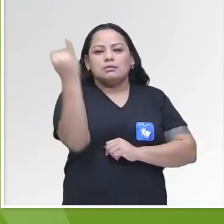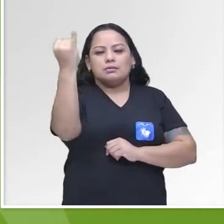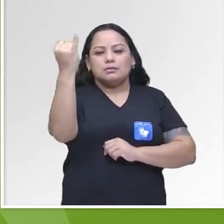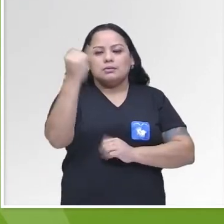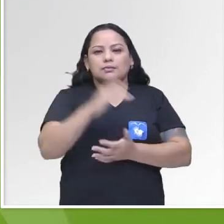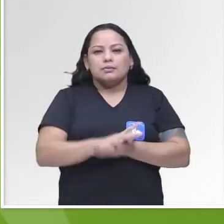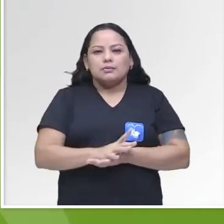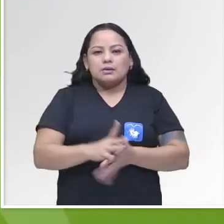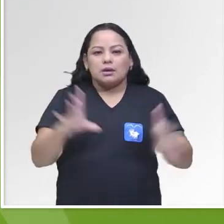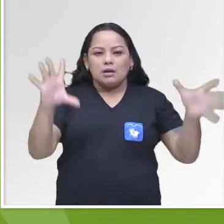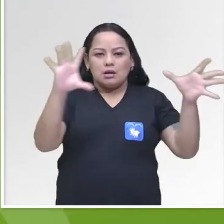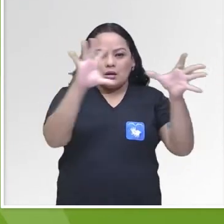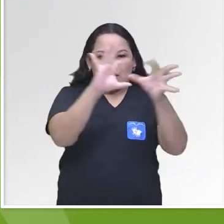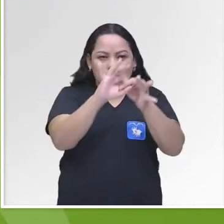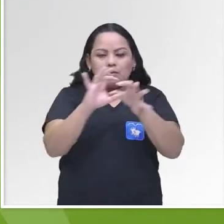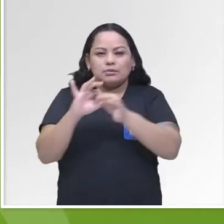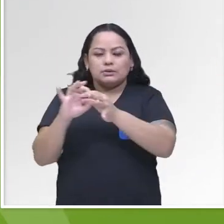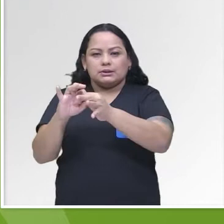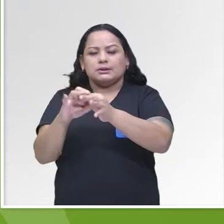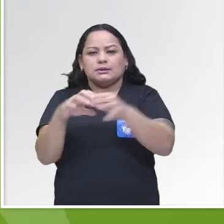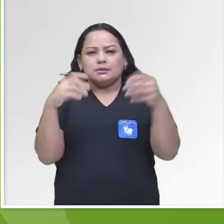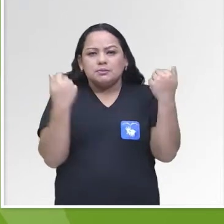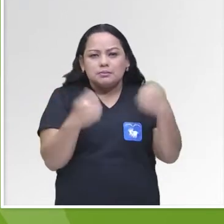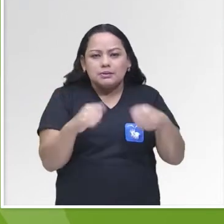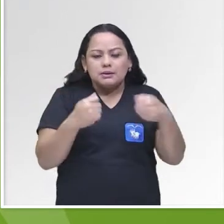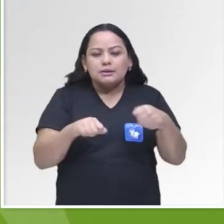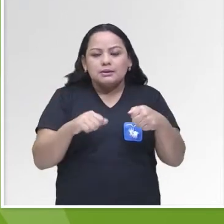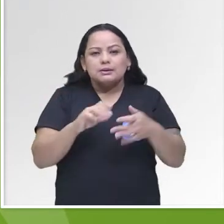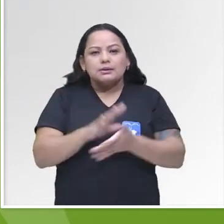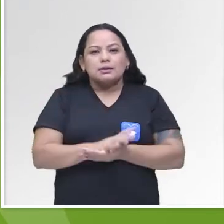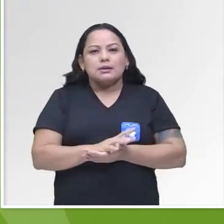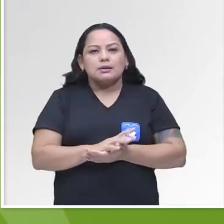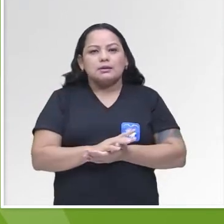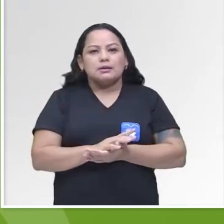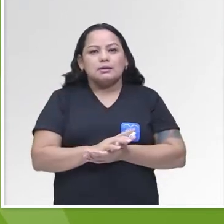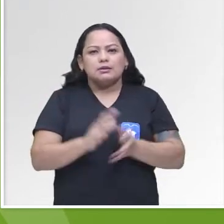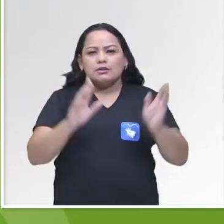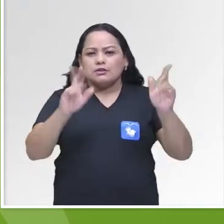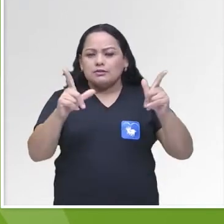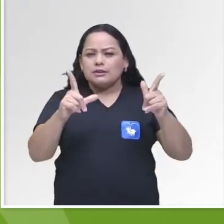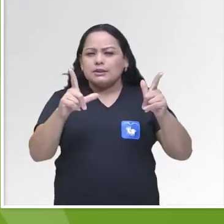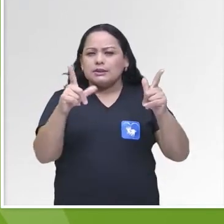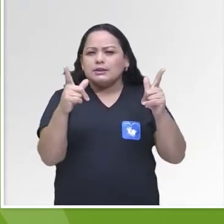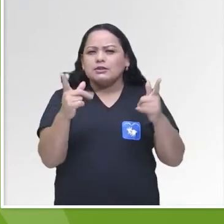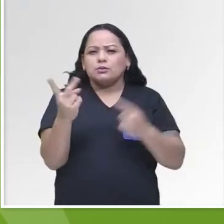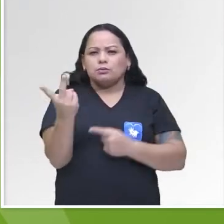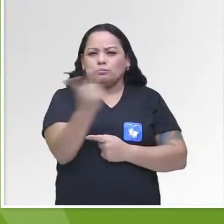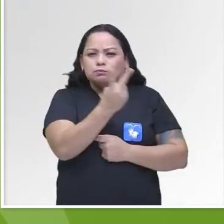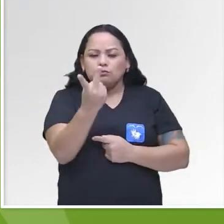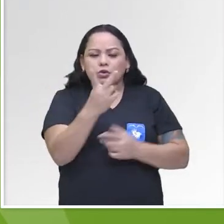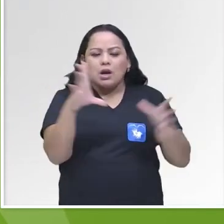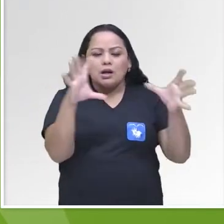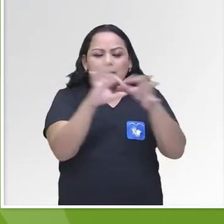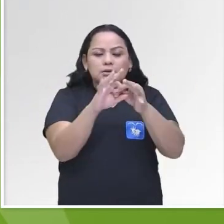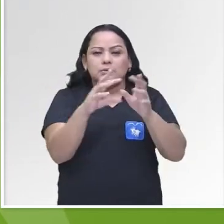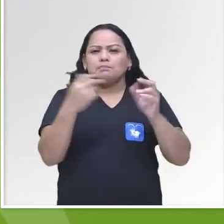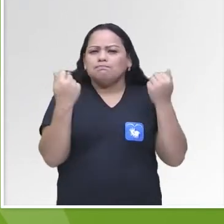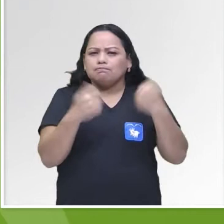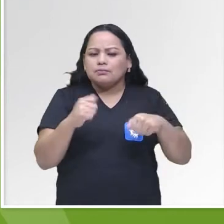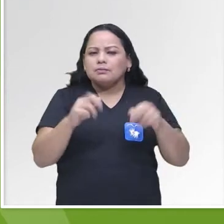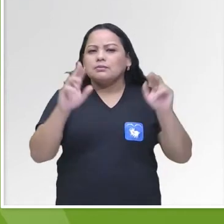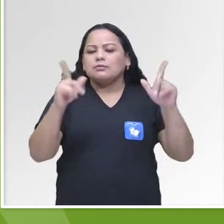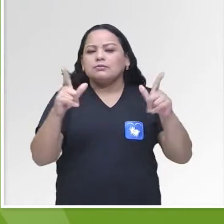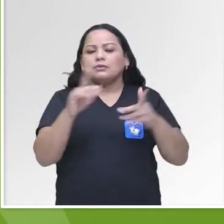os ligantes, eles precisam ser diferentes, tá?